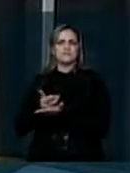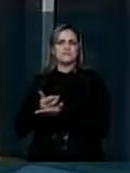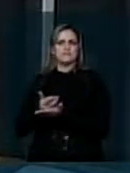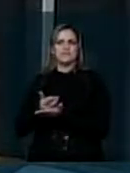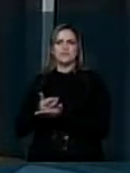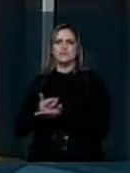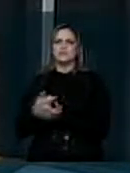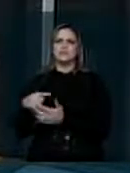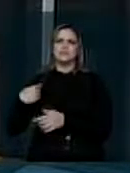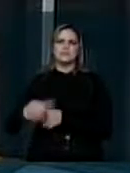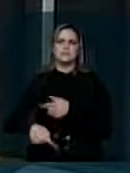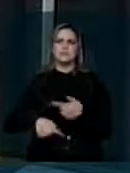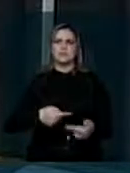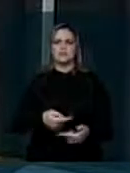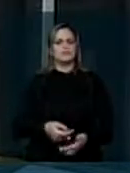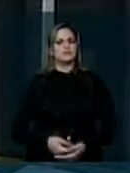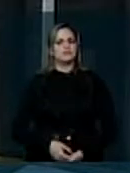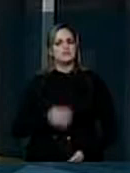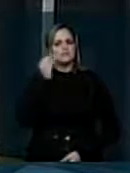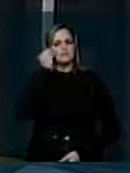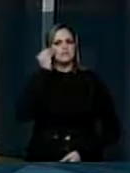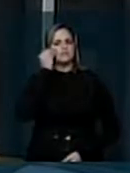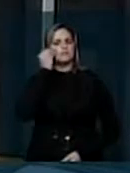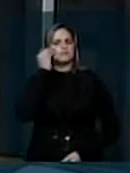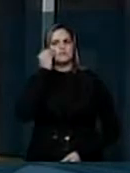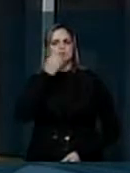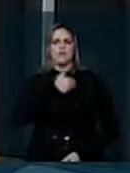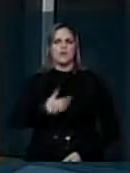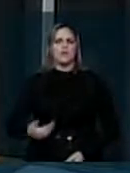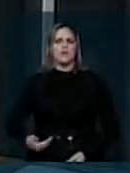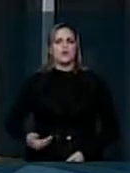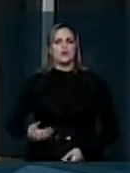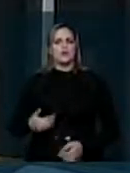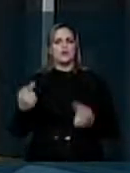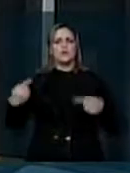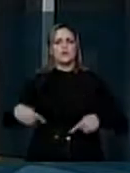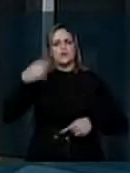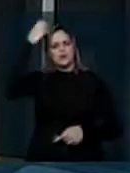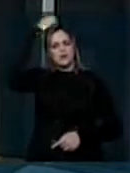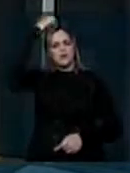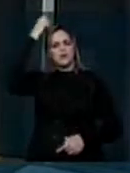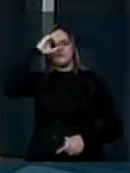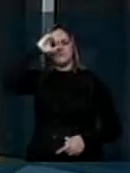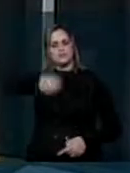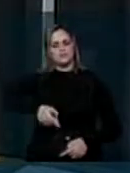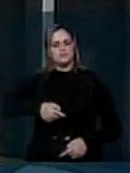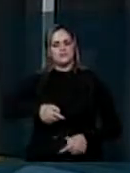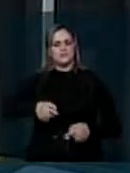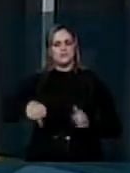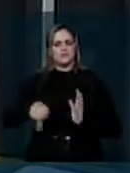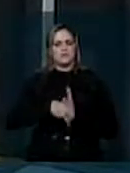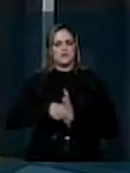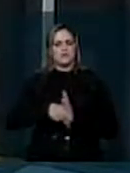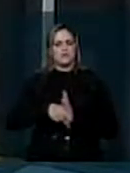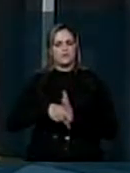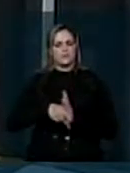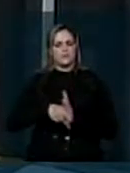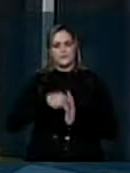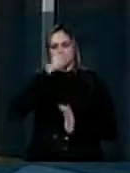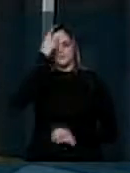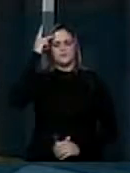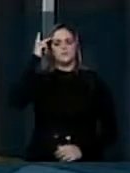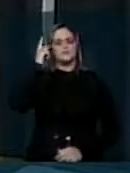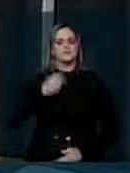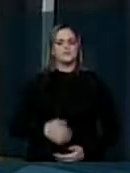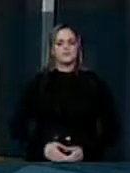Média houve tentativas de autogoverno e afirmação do povo em face ao império ou às dominações locais de príncipes ou nobres.